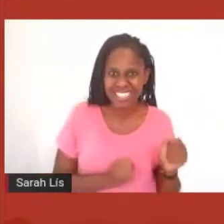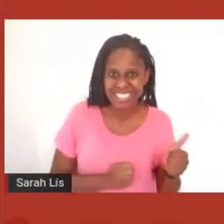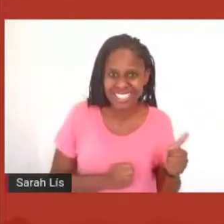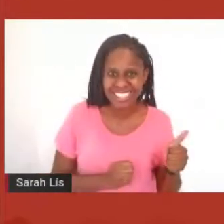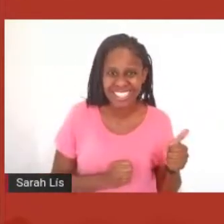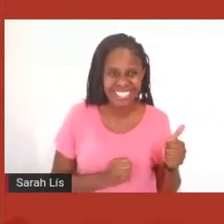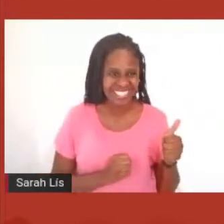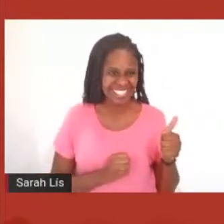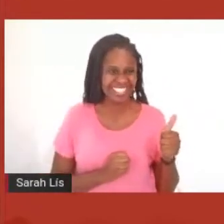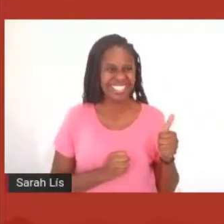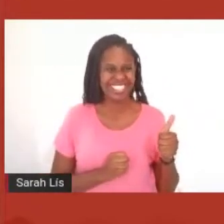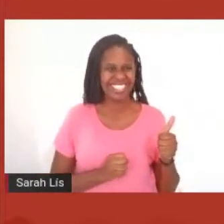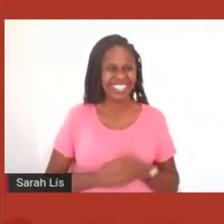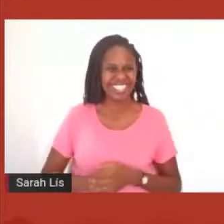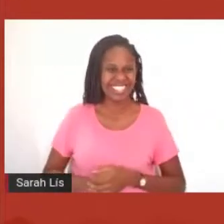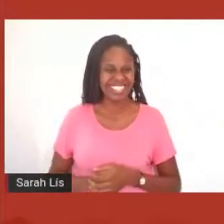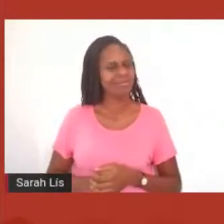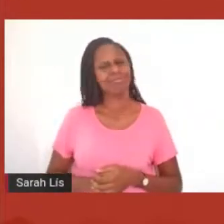Ô, Flávio, você...